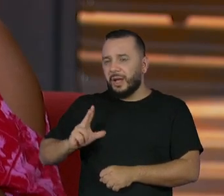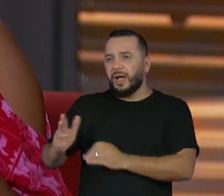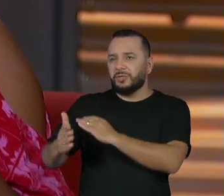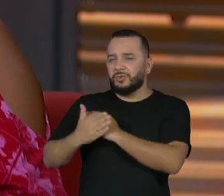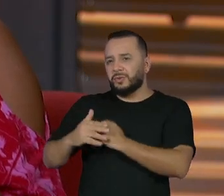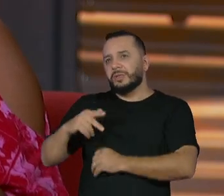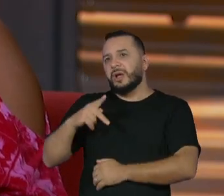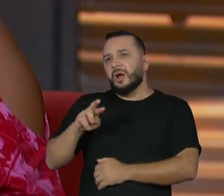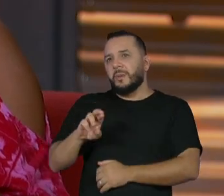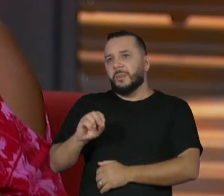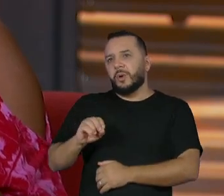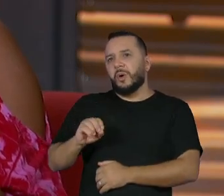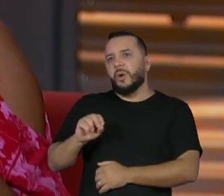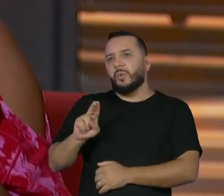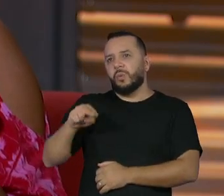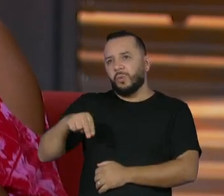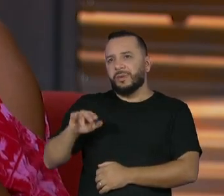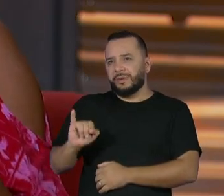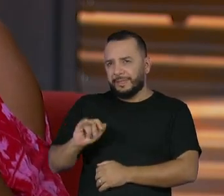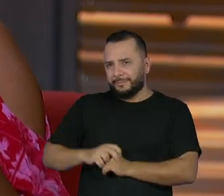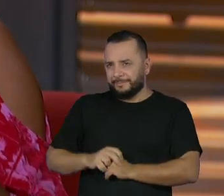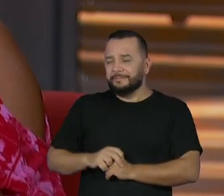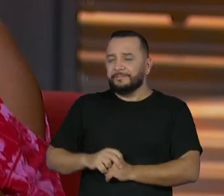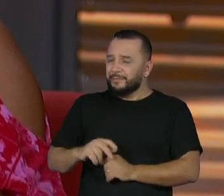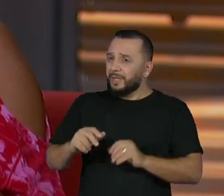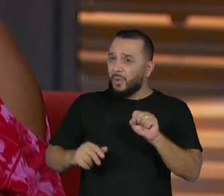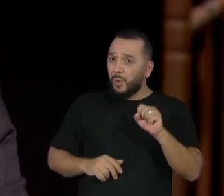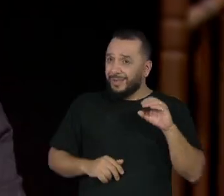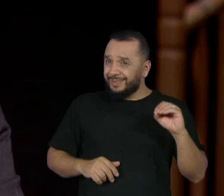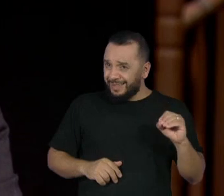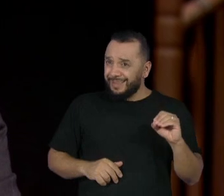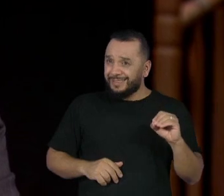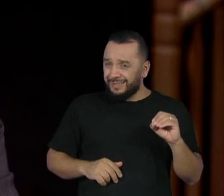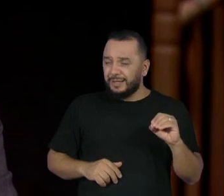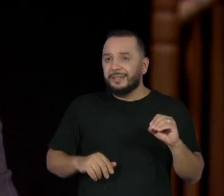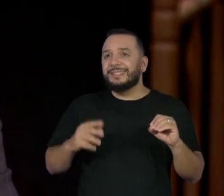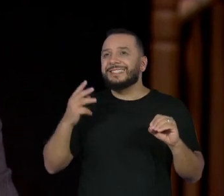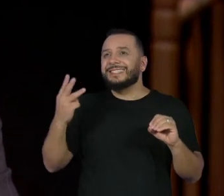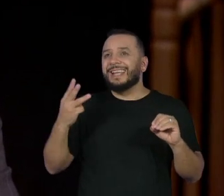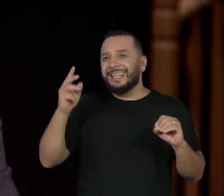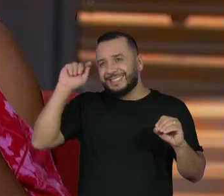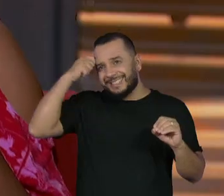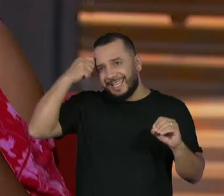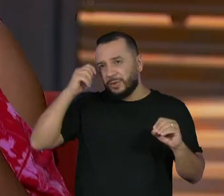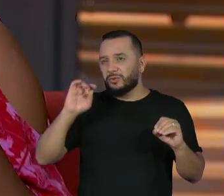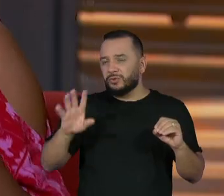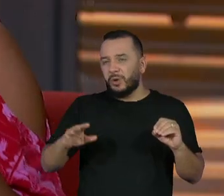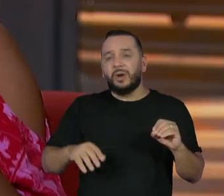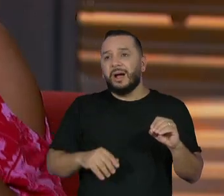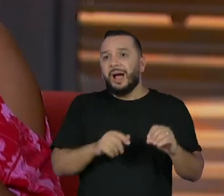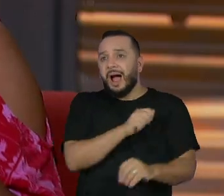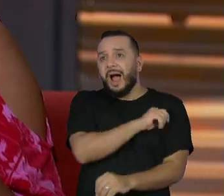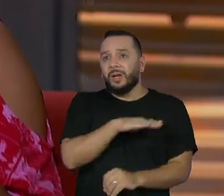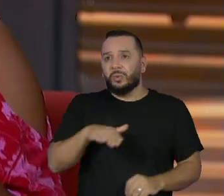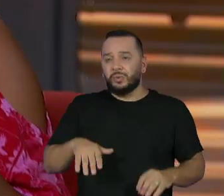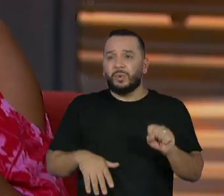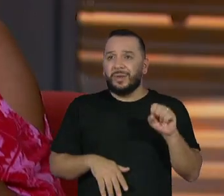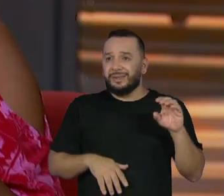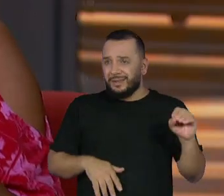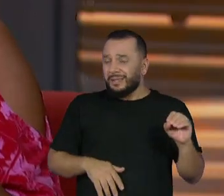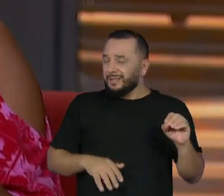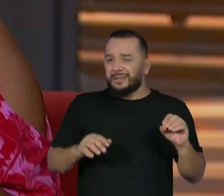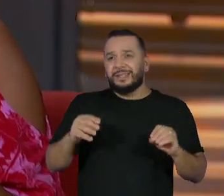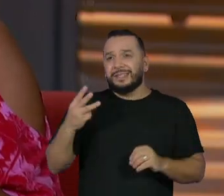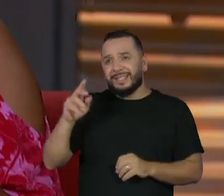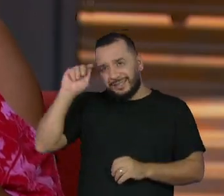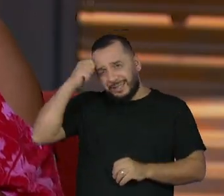sala, 80 alunos. Desses 80 alunos, 3 alunos eram negros. Os professores, cerca de 100 e poucos